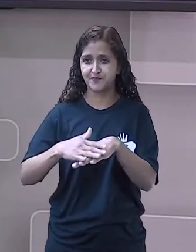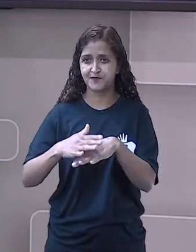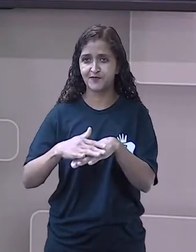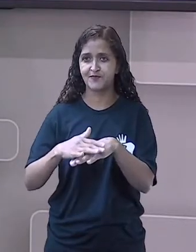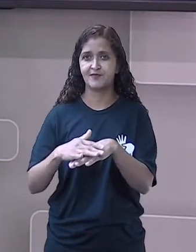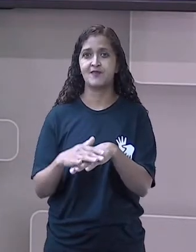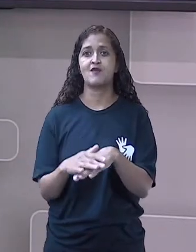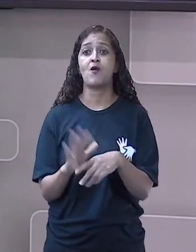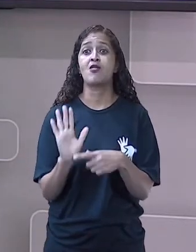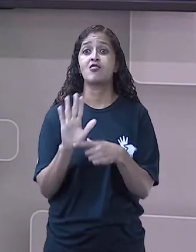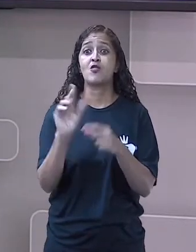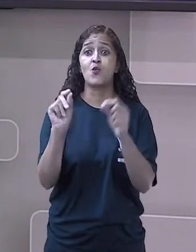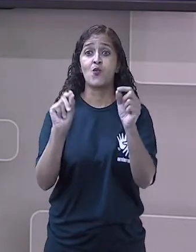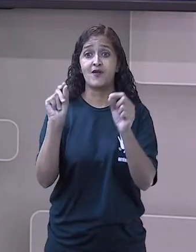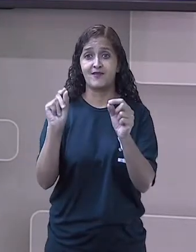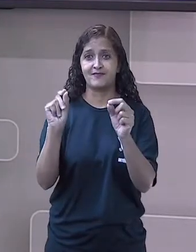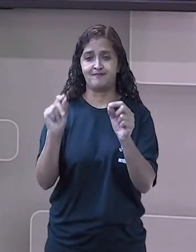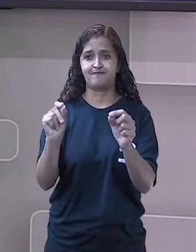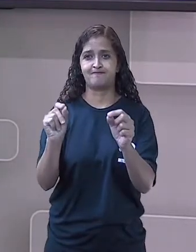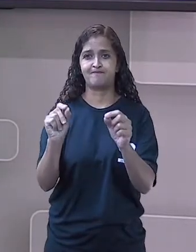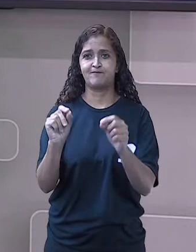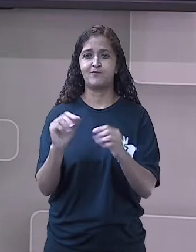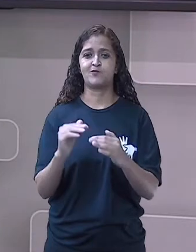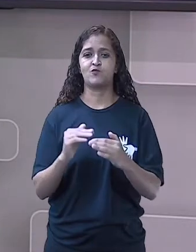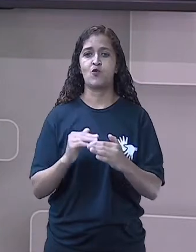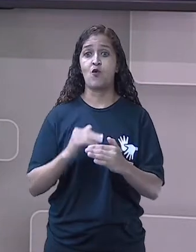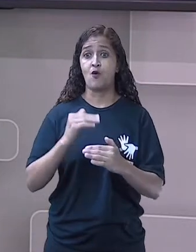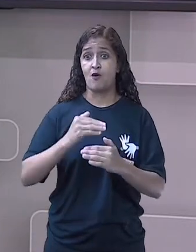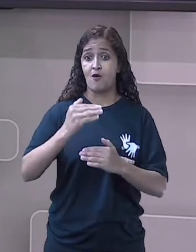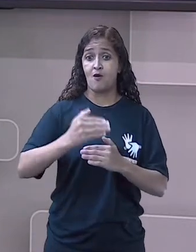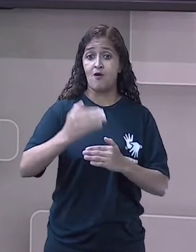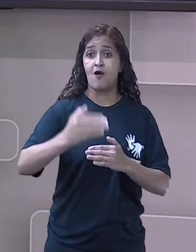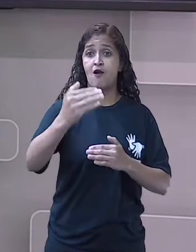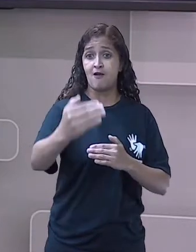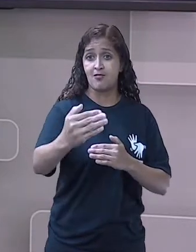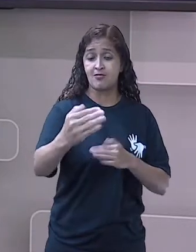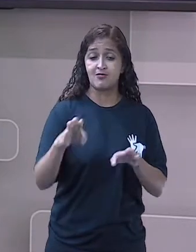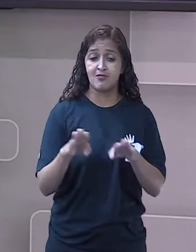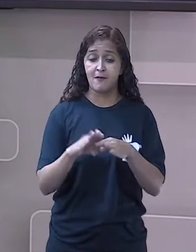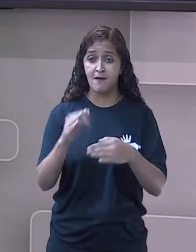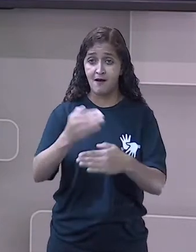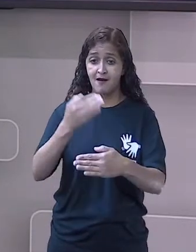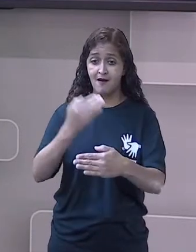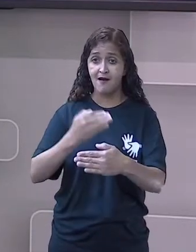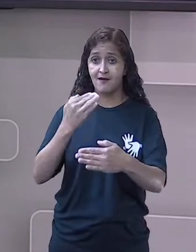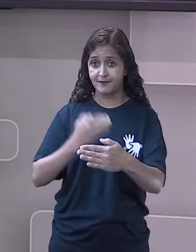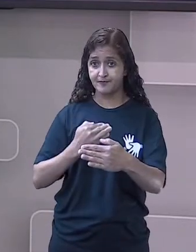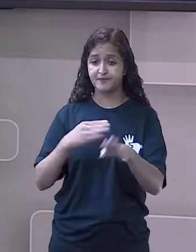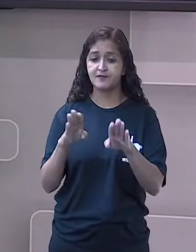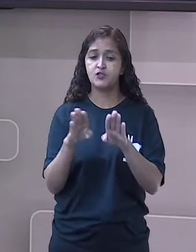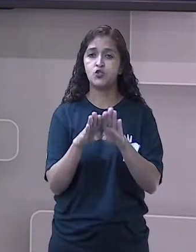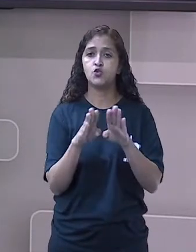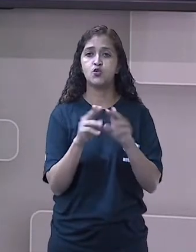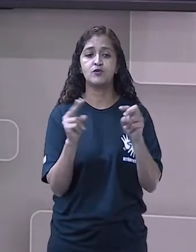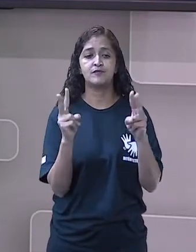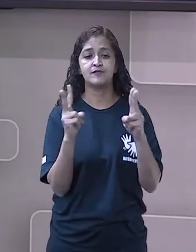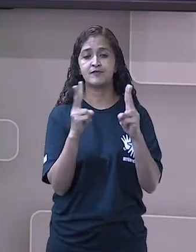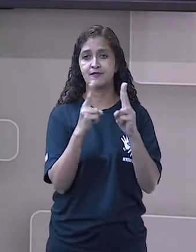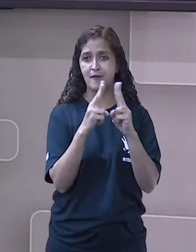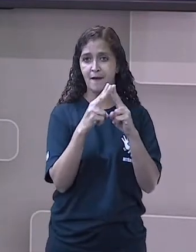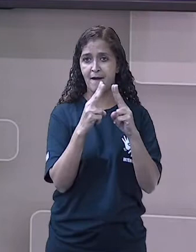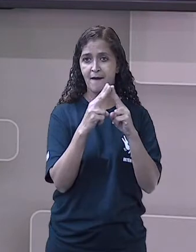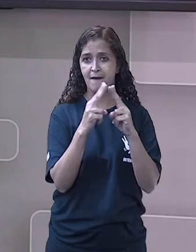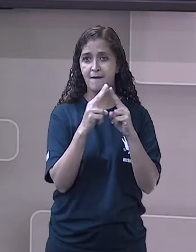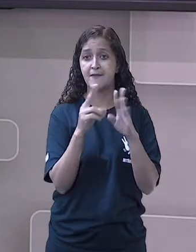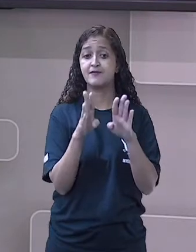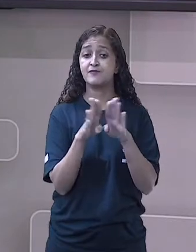sobre ordem crescente, decrescente, ímpar e par. Hoje nós vamos abordar duas matérias,